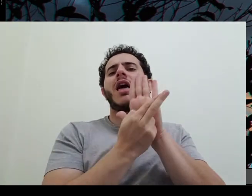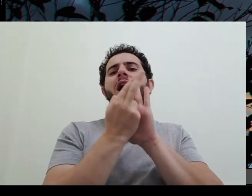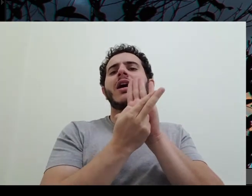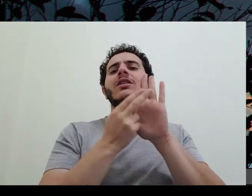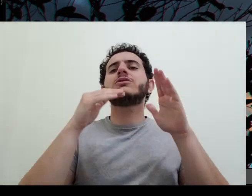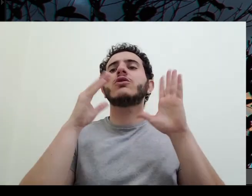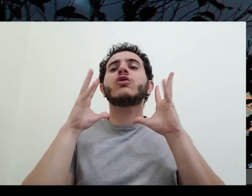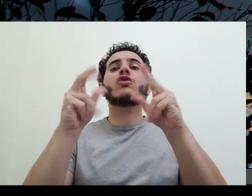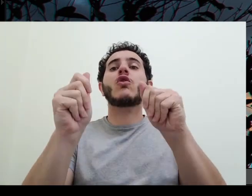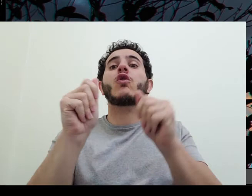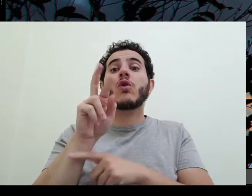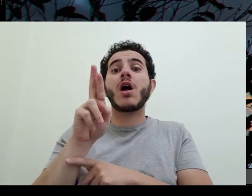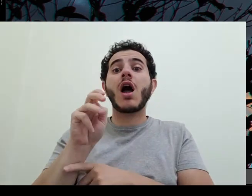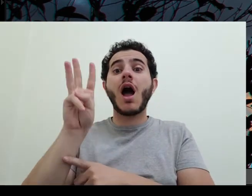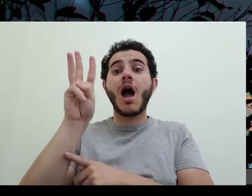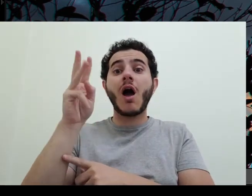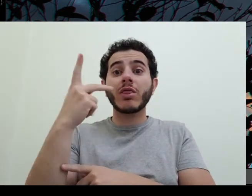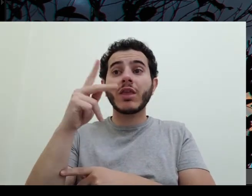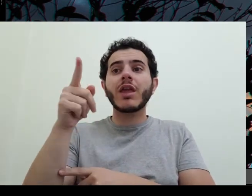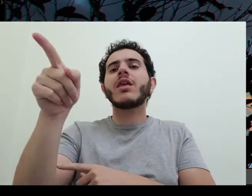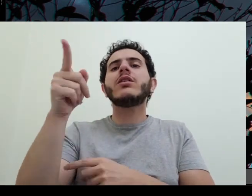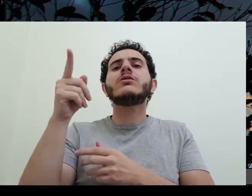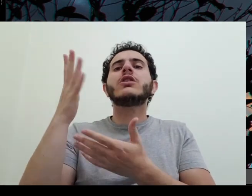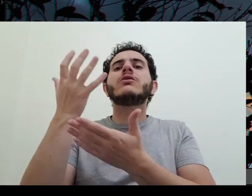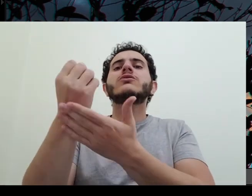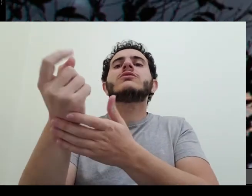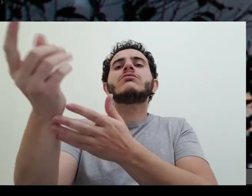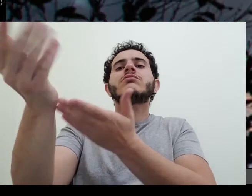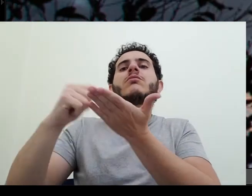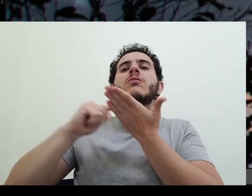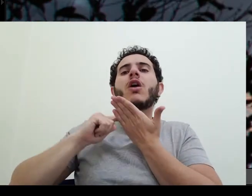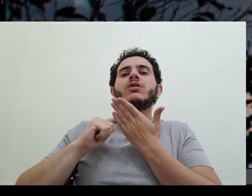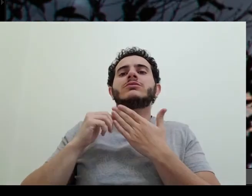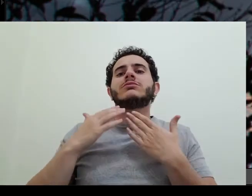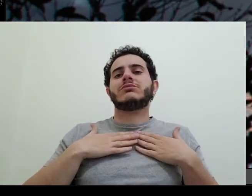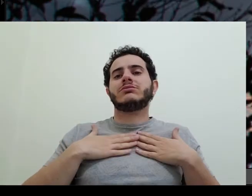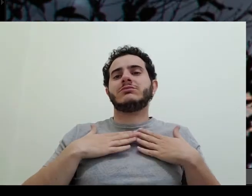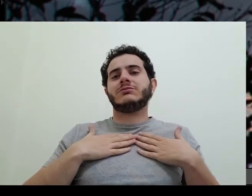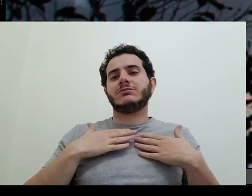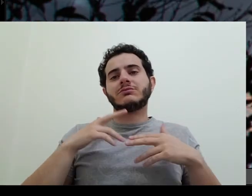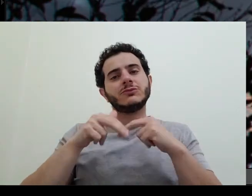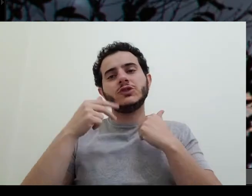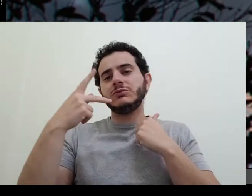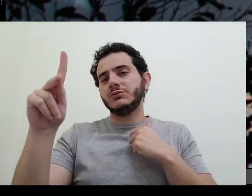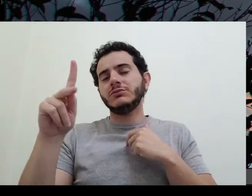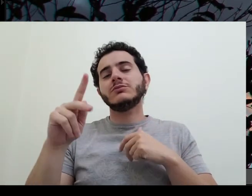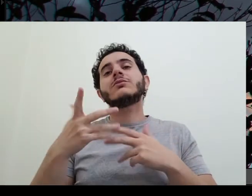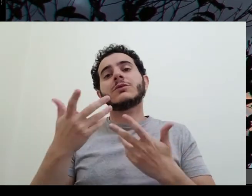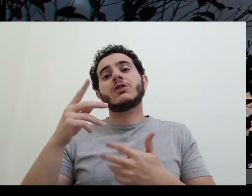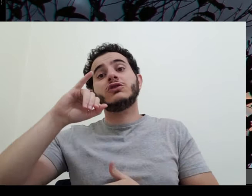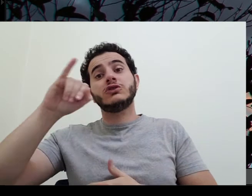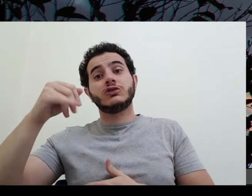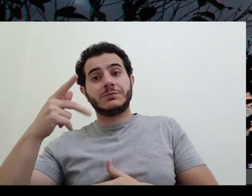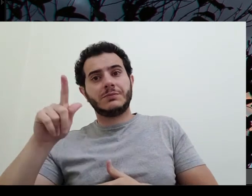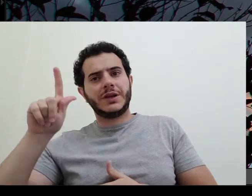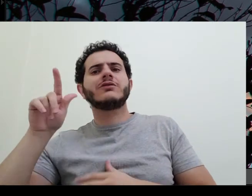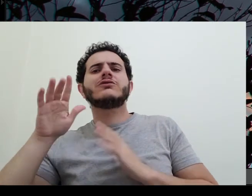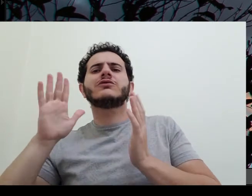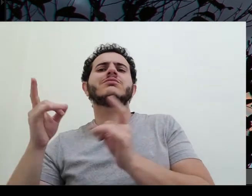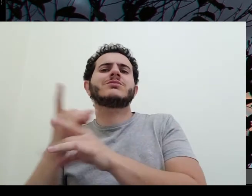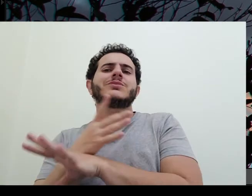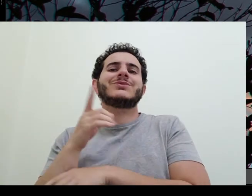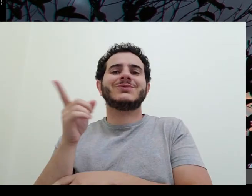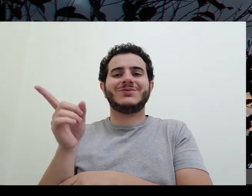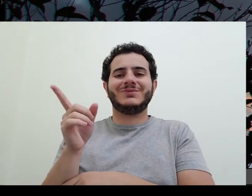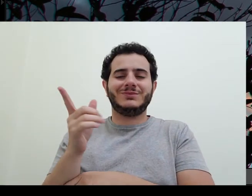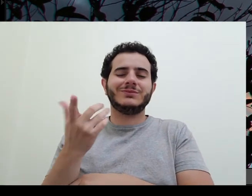uma nitidez aqui no processo de 40, tá? O JPEG vem com zero. Então essa é uma outra grande diferença do